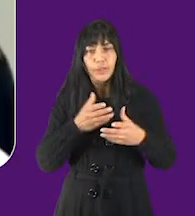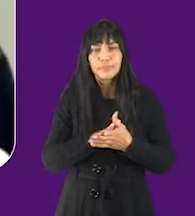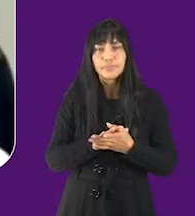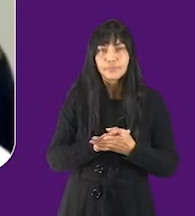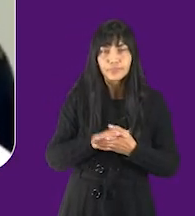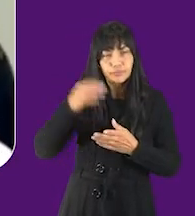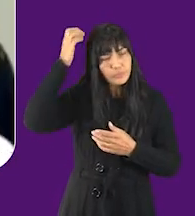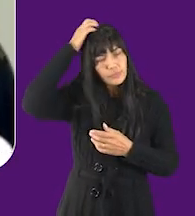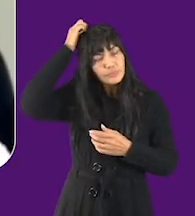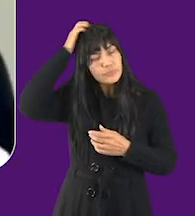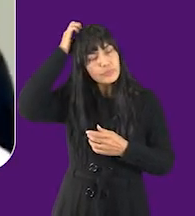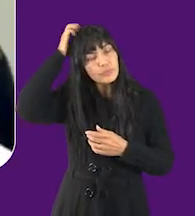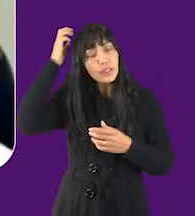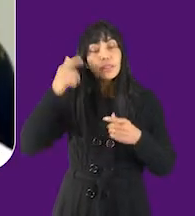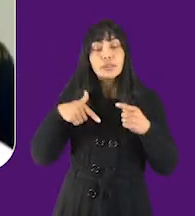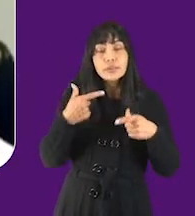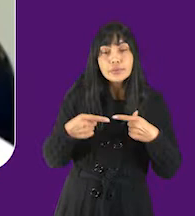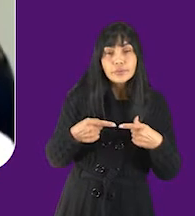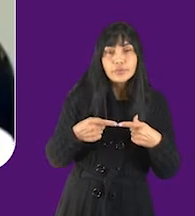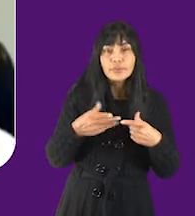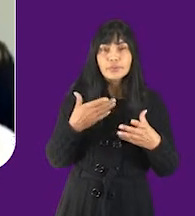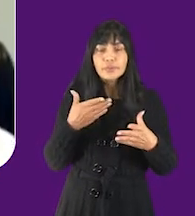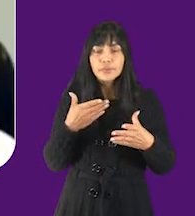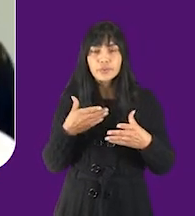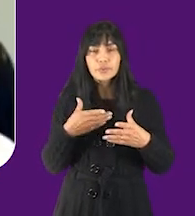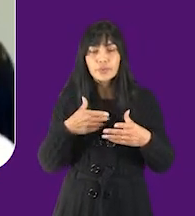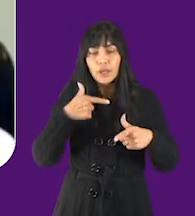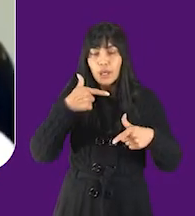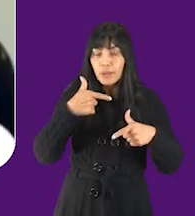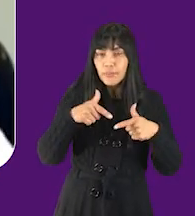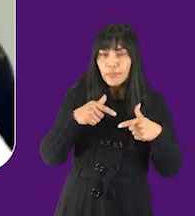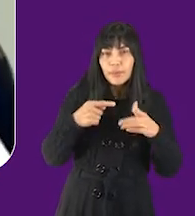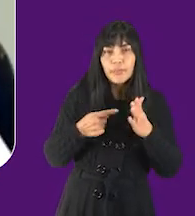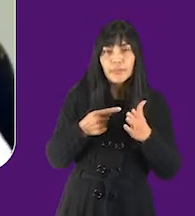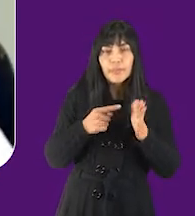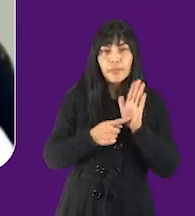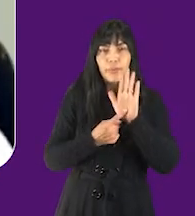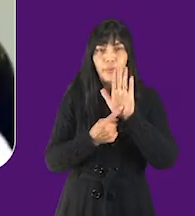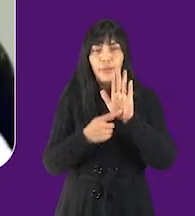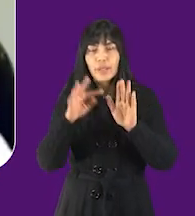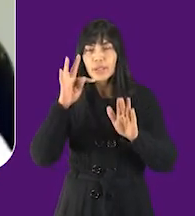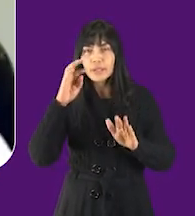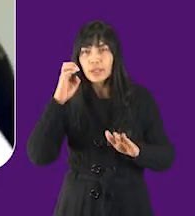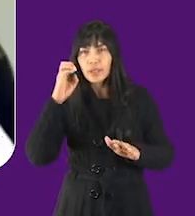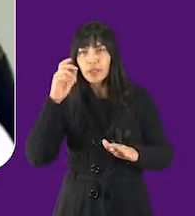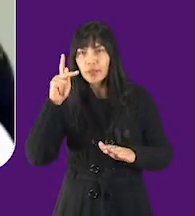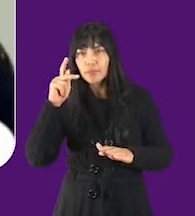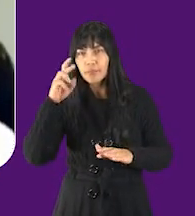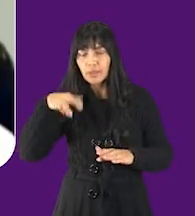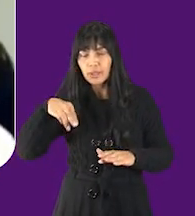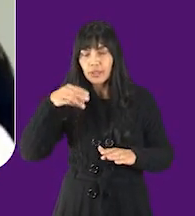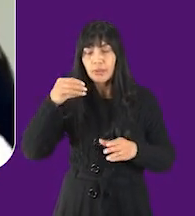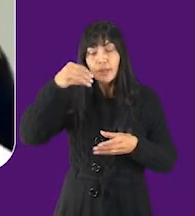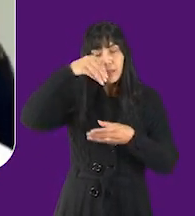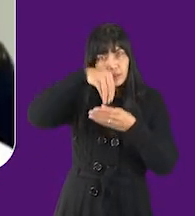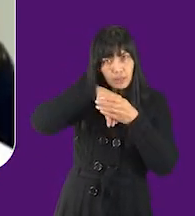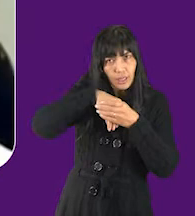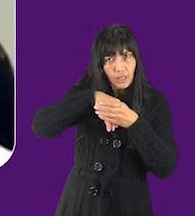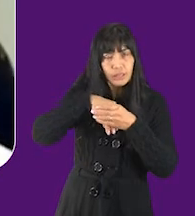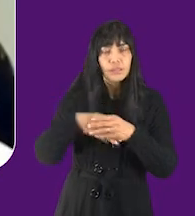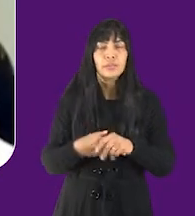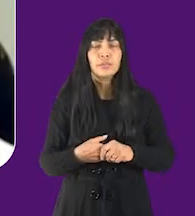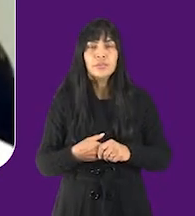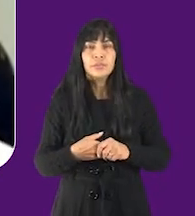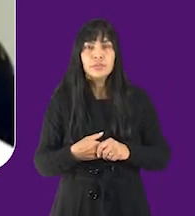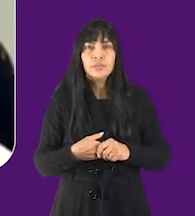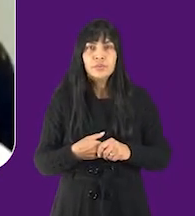Nós começamos a atuar como provedor de serviços e colocamos o TPM, ou WCM, como nós